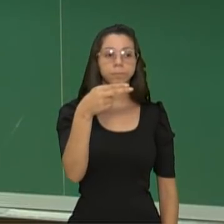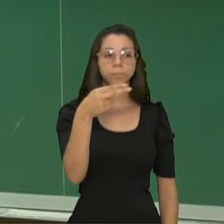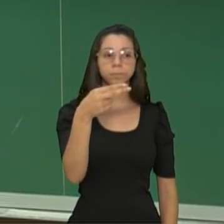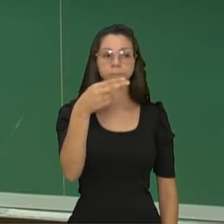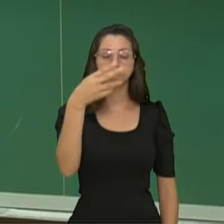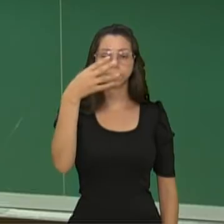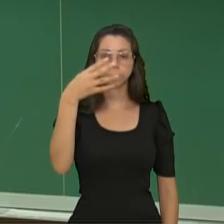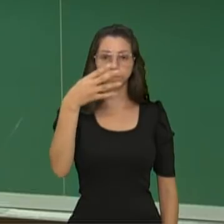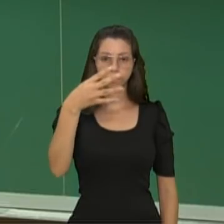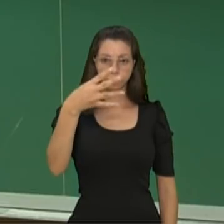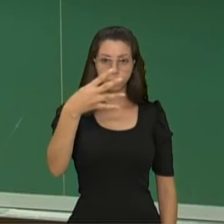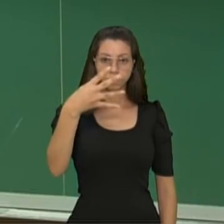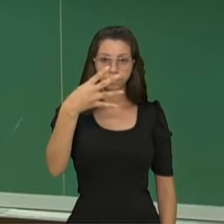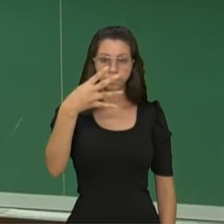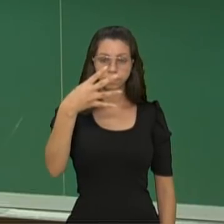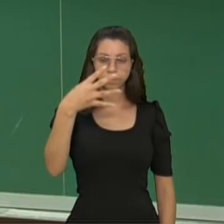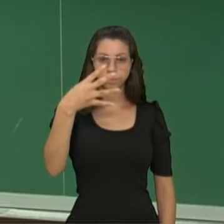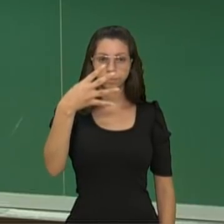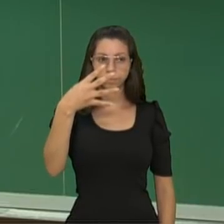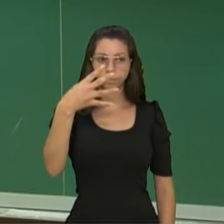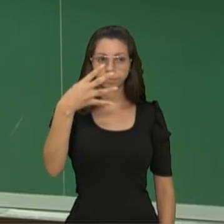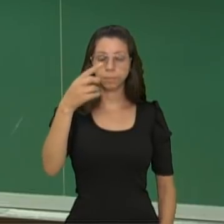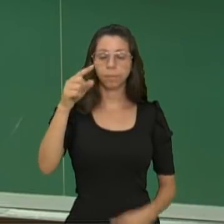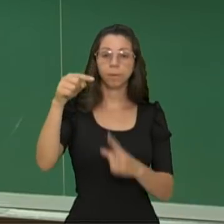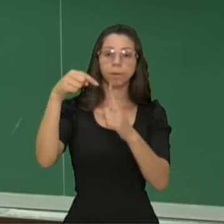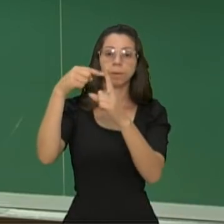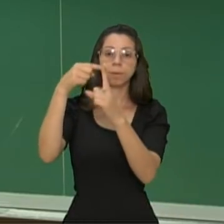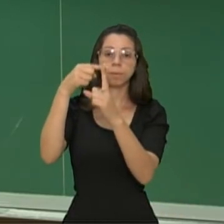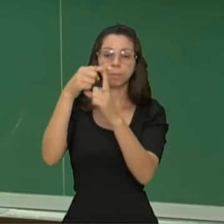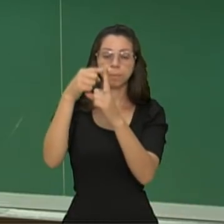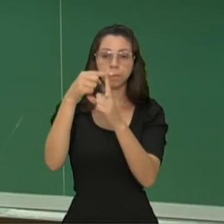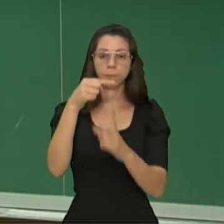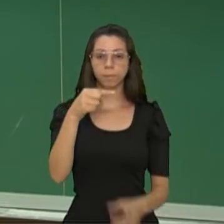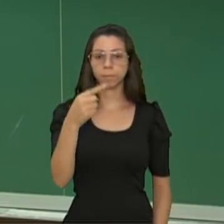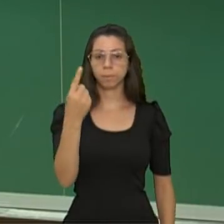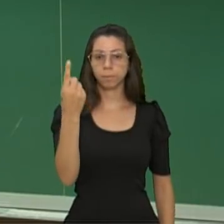4 mais ou menos 12